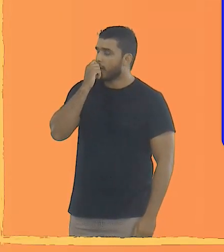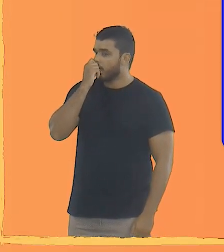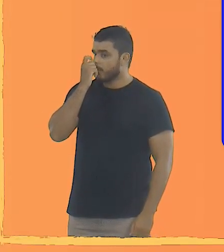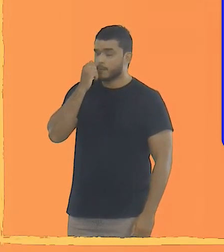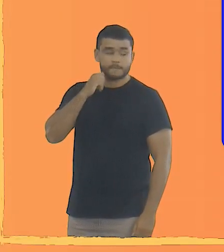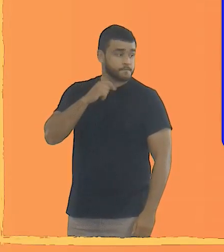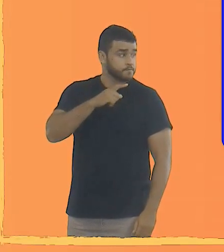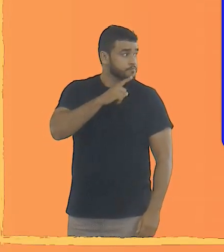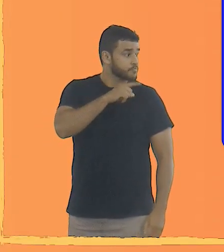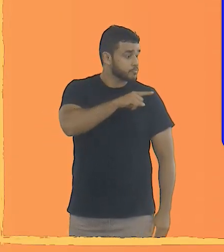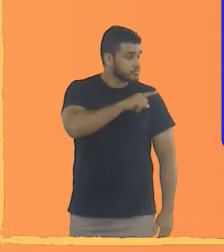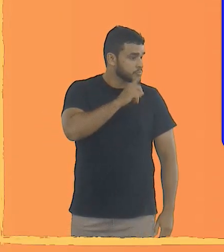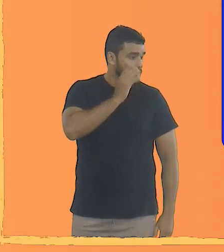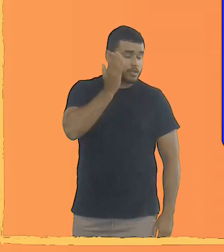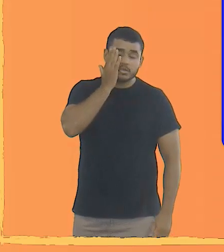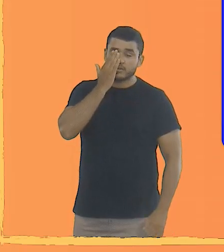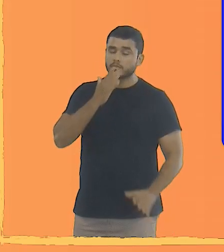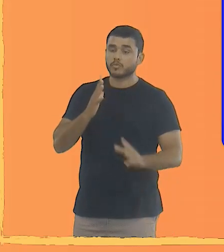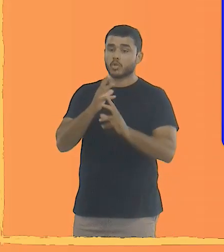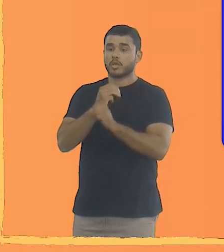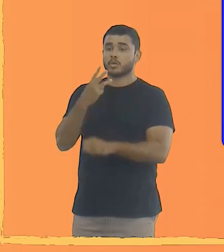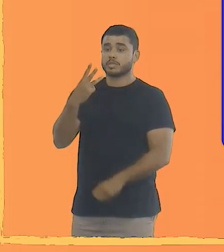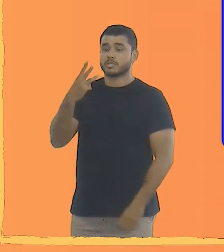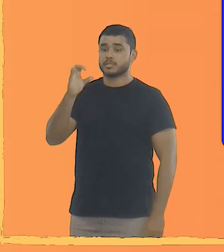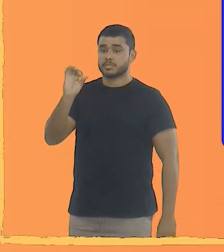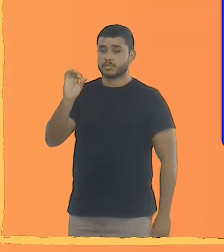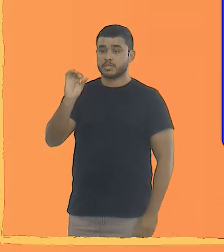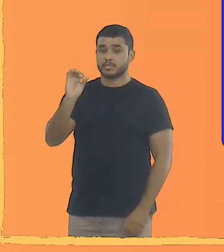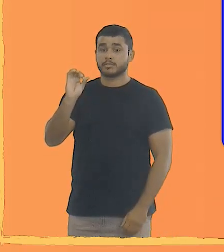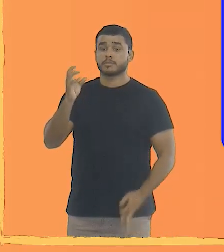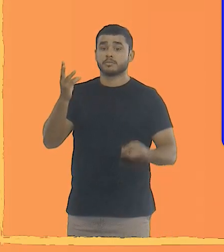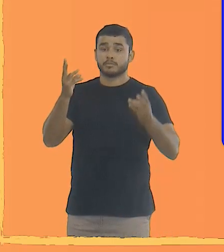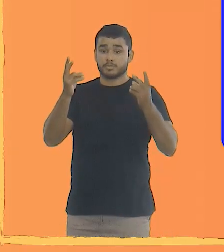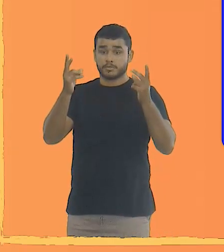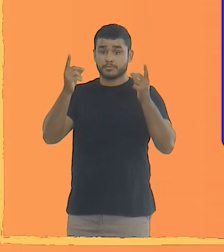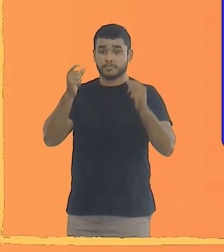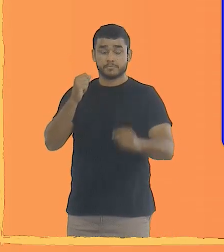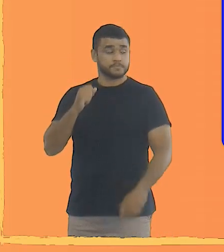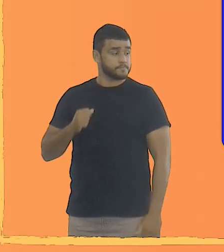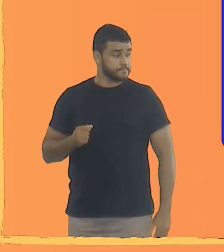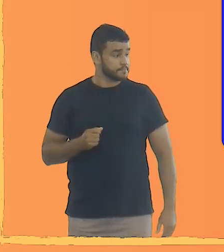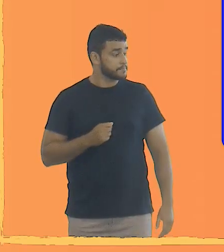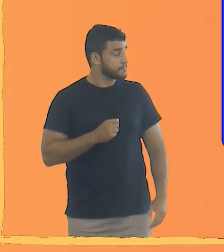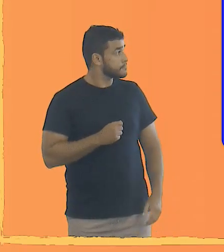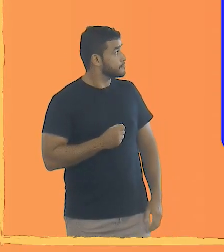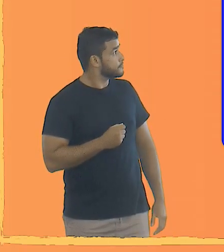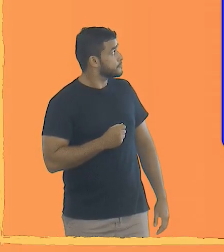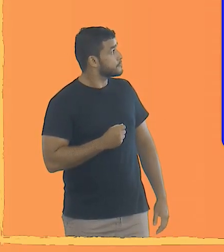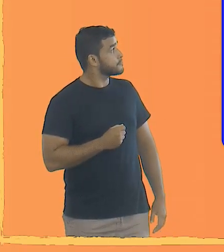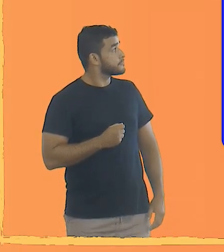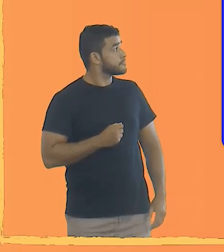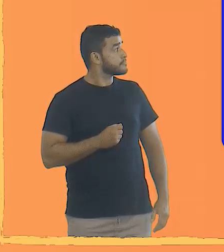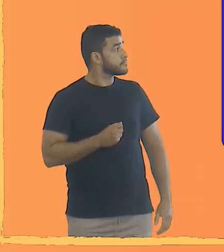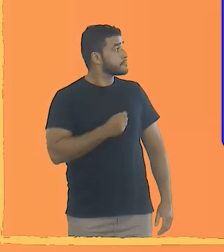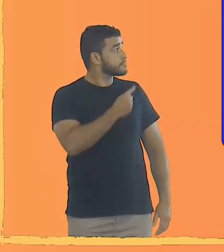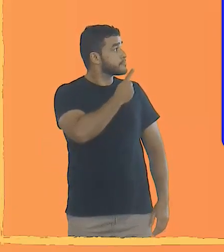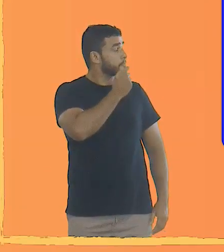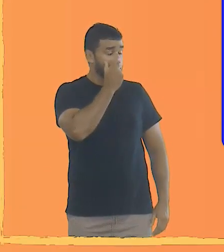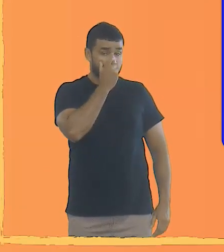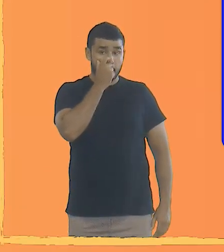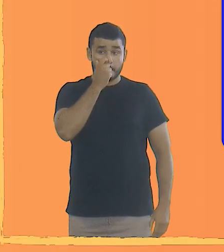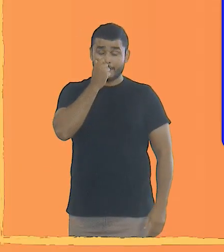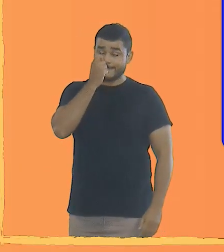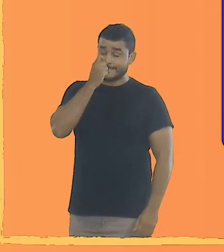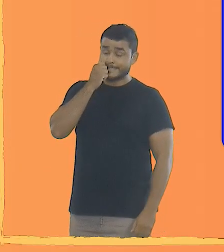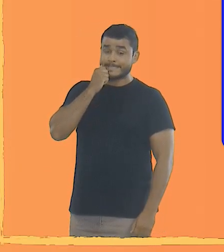que eu tenho aqui, 36 palitos, certo? E se eu perguntar para vocês o seguinte, ó, quantos cartões da